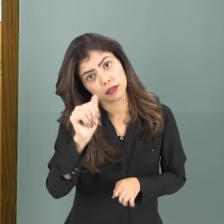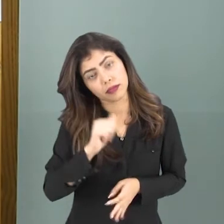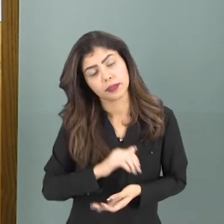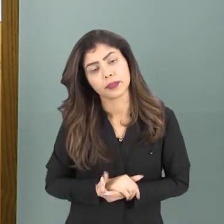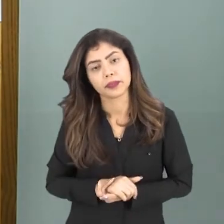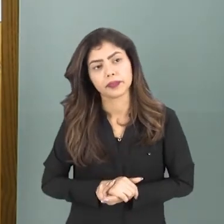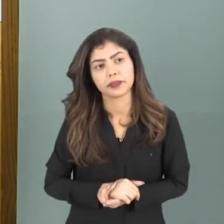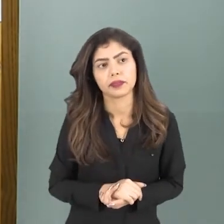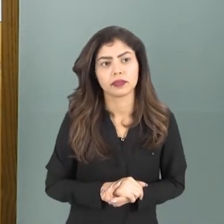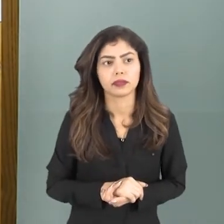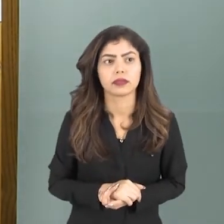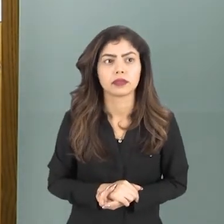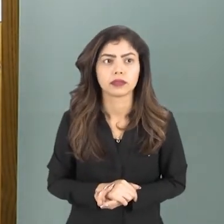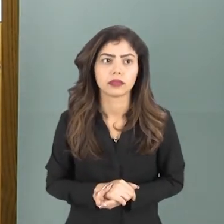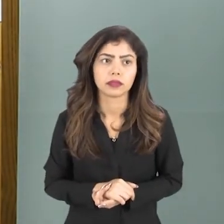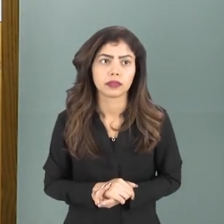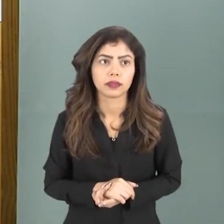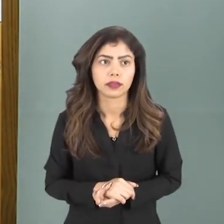palha.